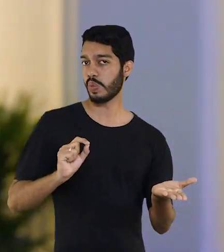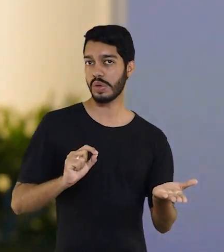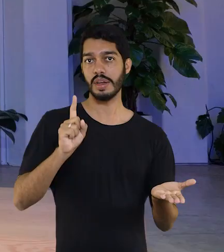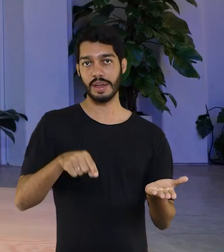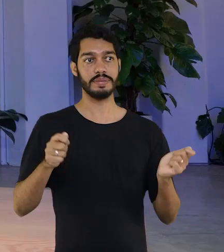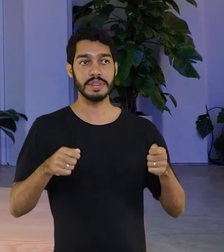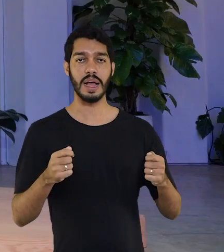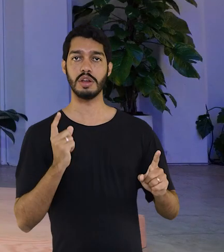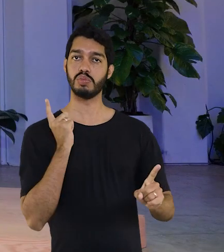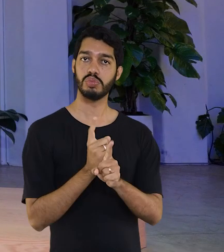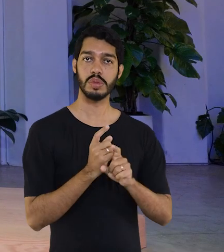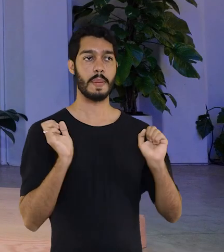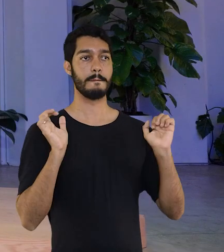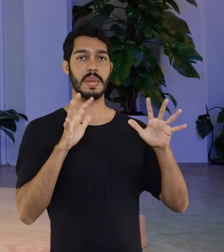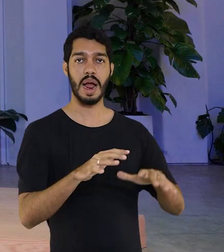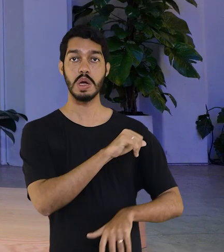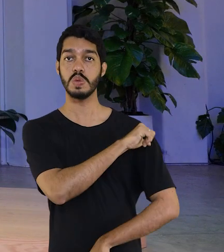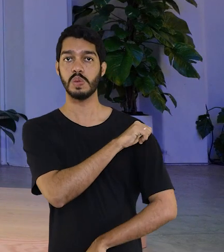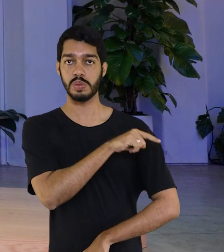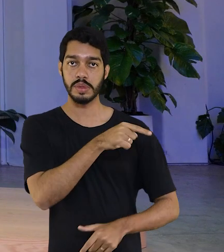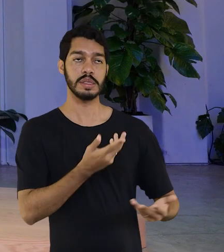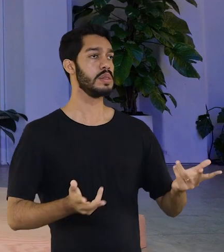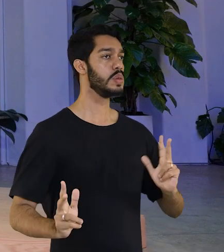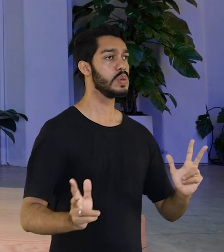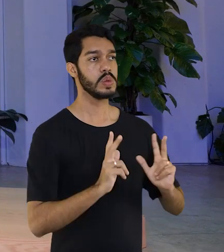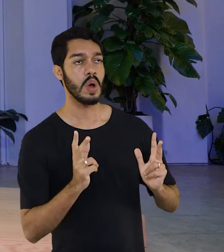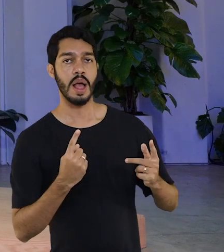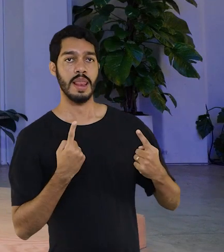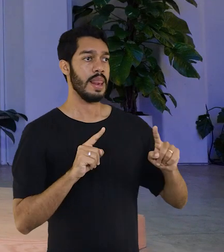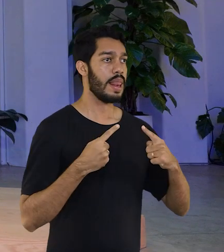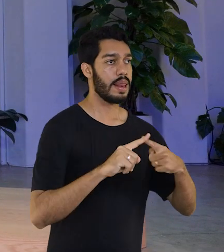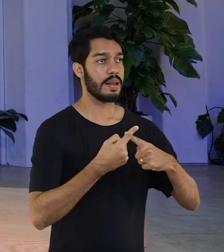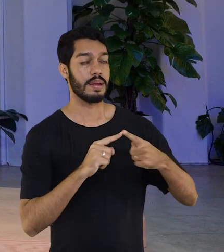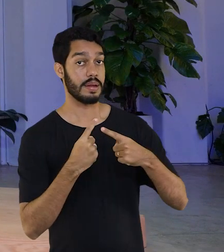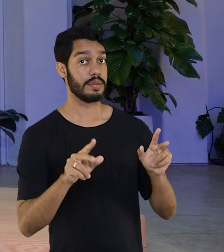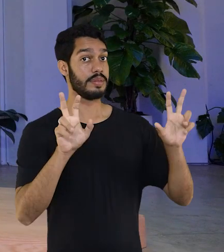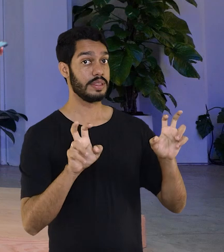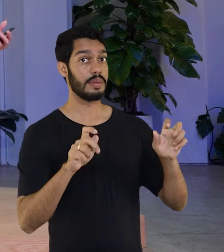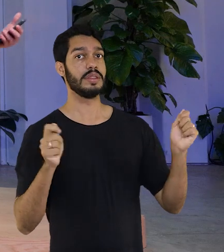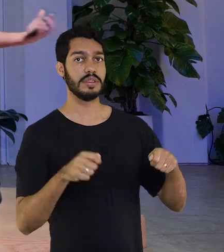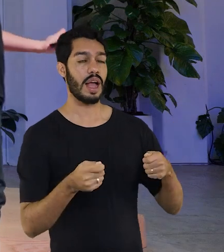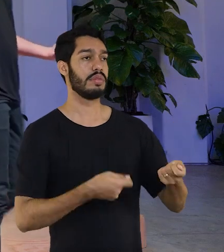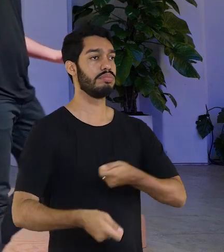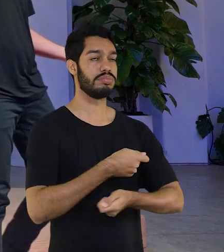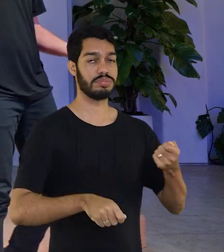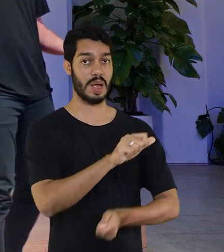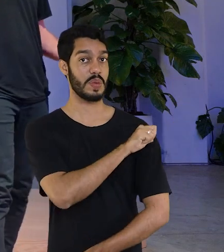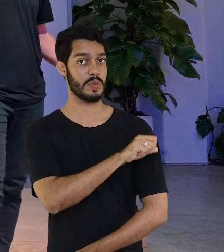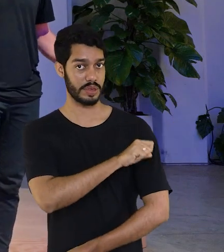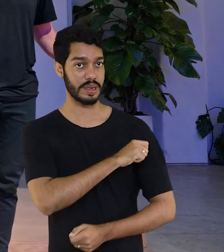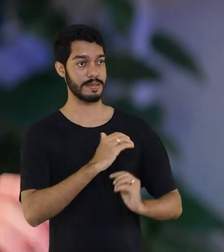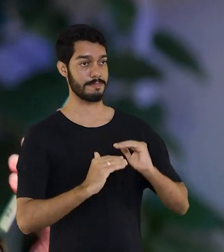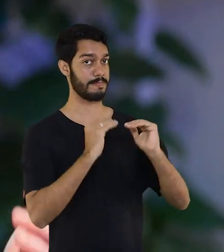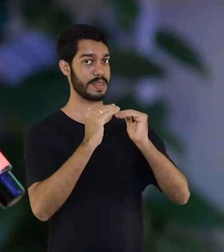Ser um centro gravitacional, ser um ponto de encontro no Rio de Janeiro, para a gente discutir pontos que sejam importantes para a gente desenvolver o ambiente de negócio